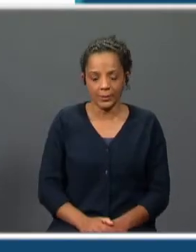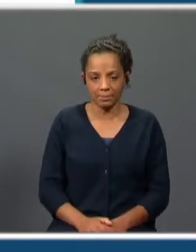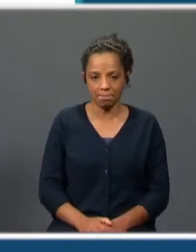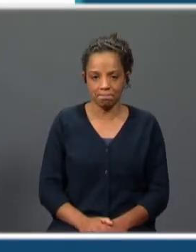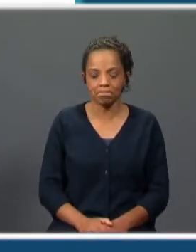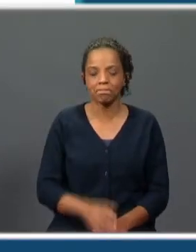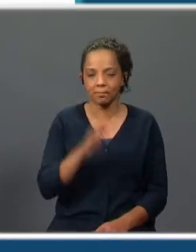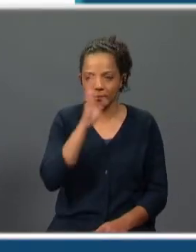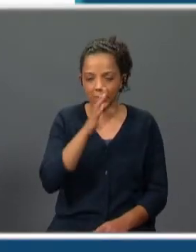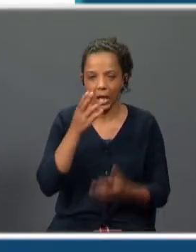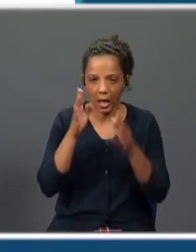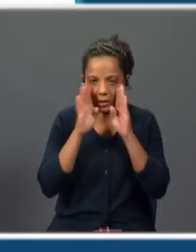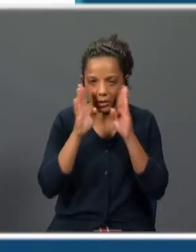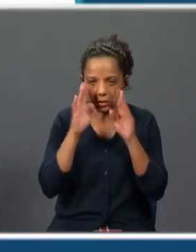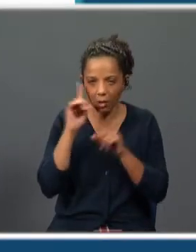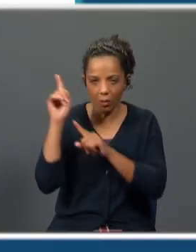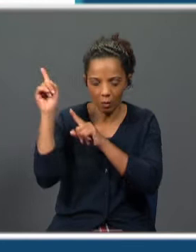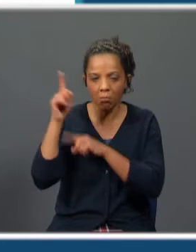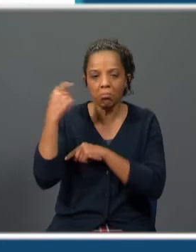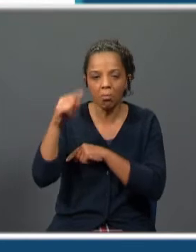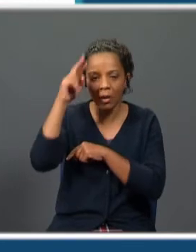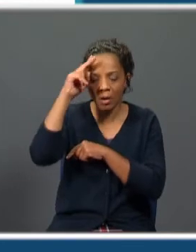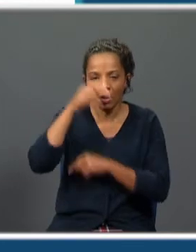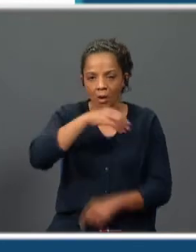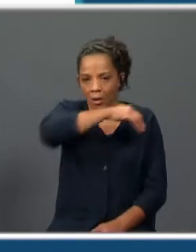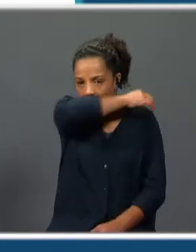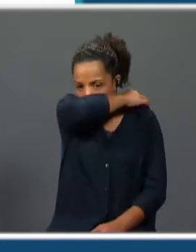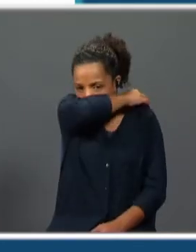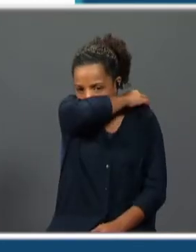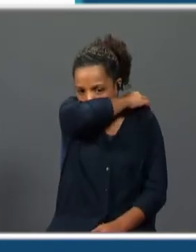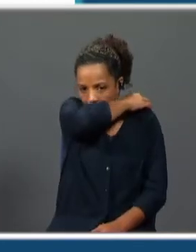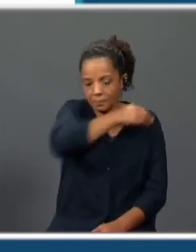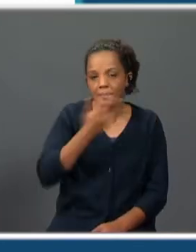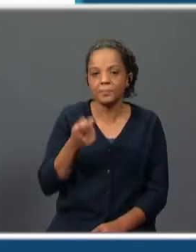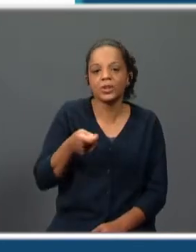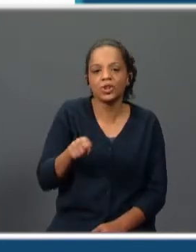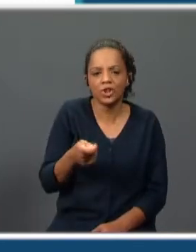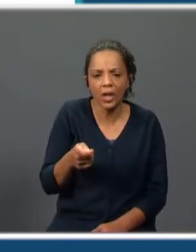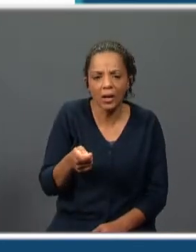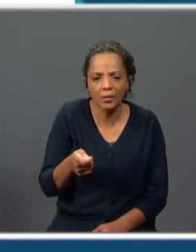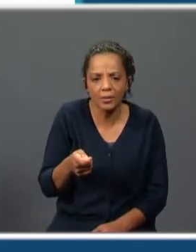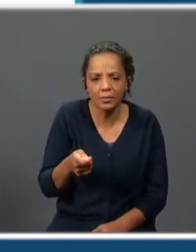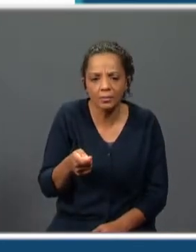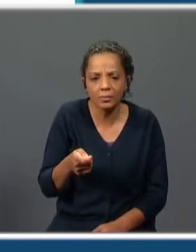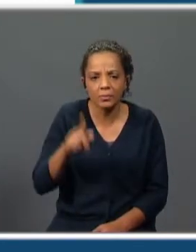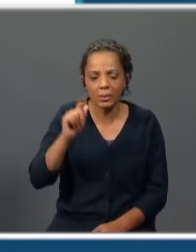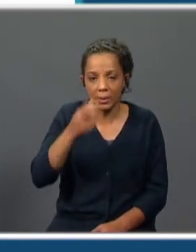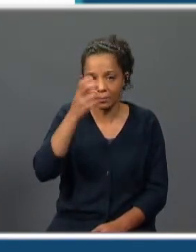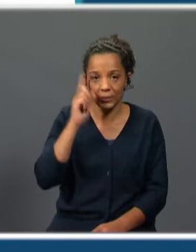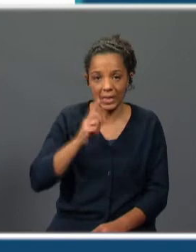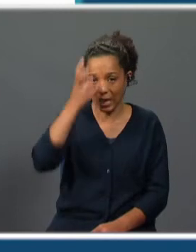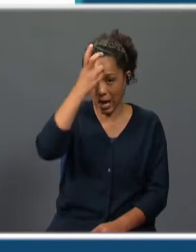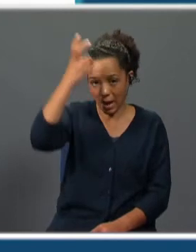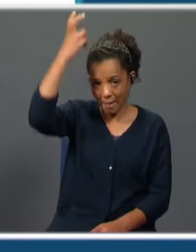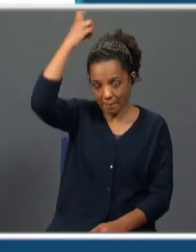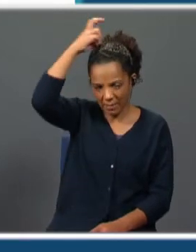com atenção, nós vemos ali um coelhinho que tem uma chave e temos uma cabra.